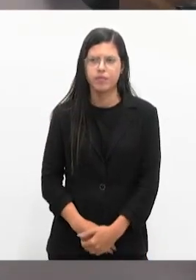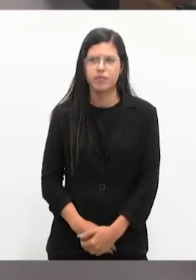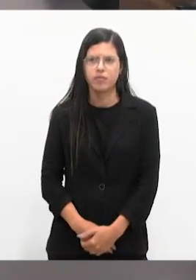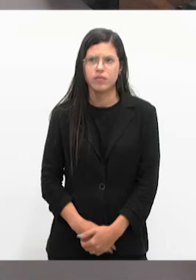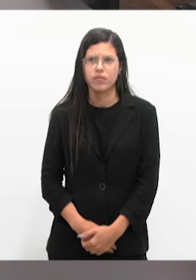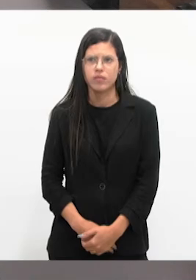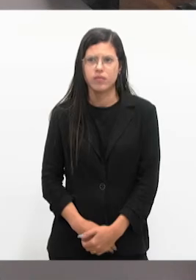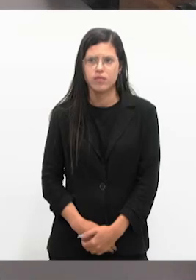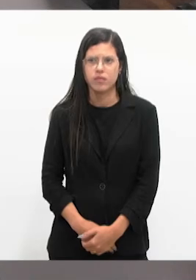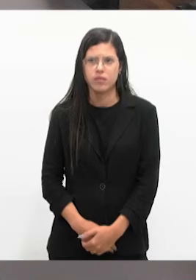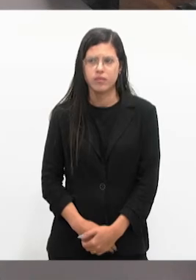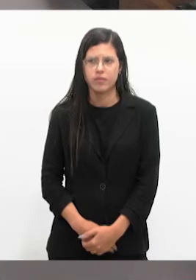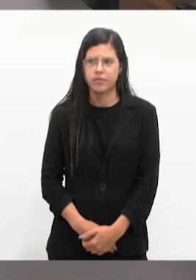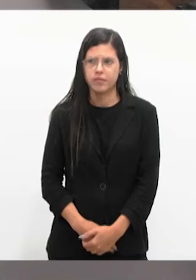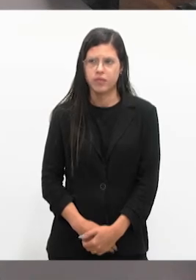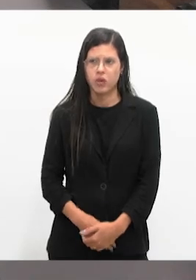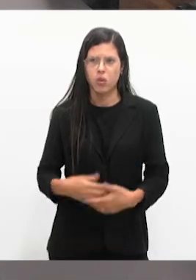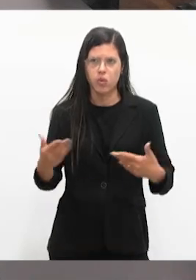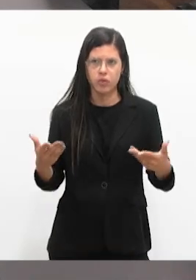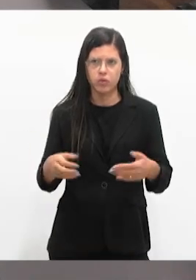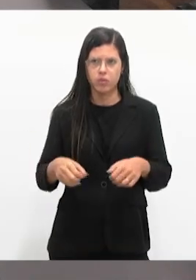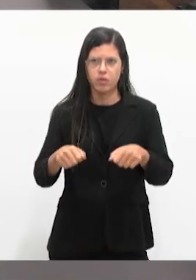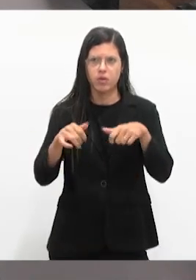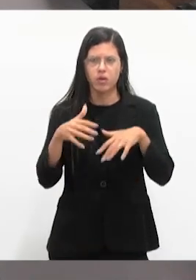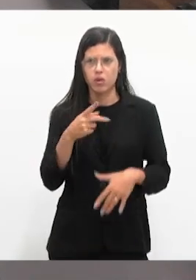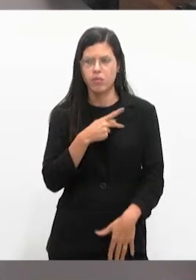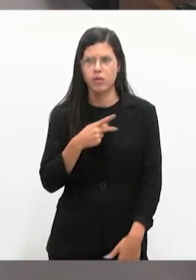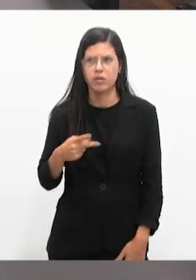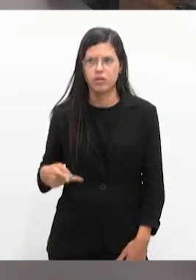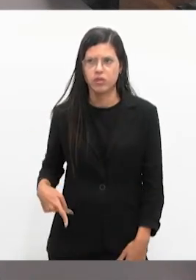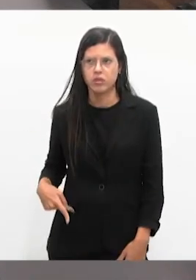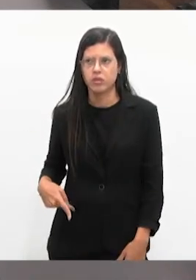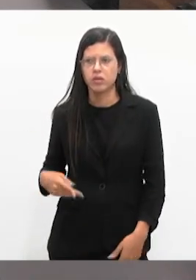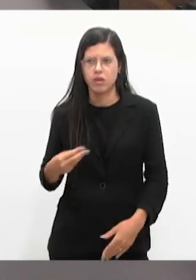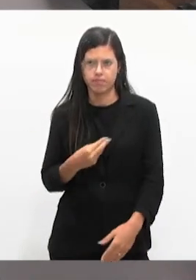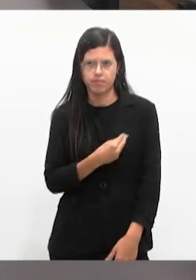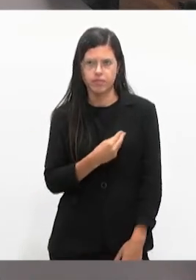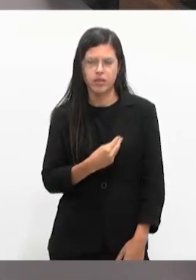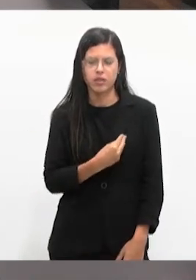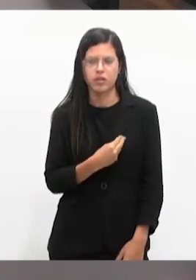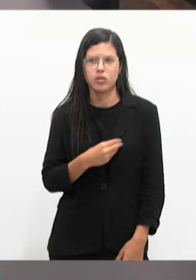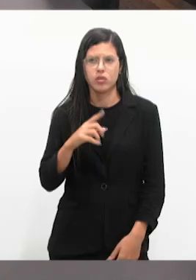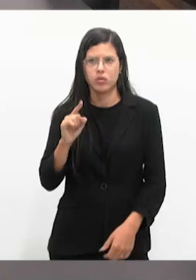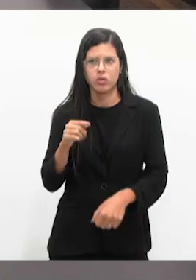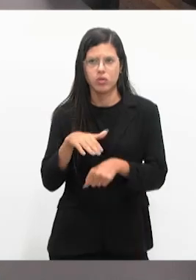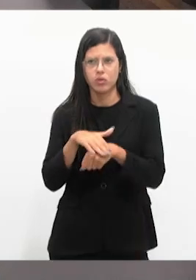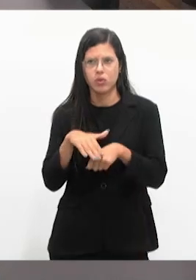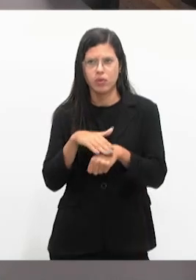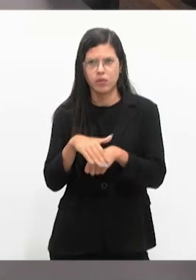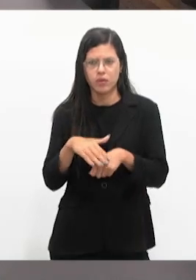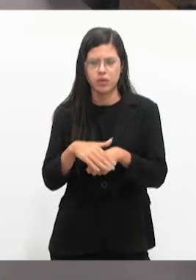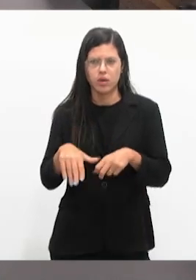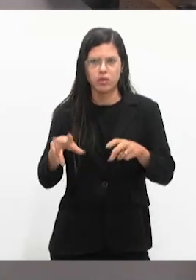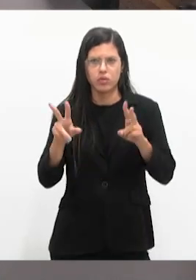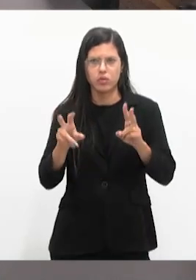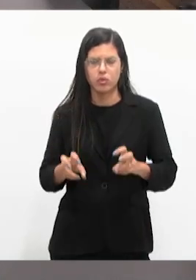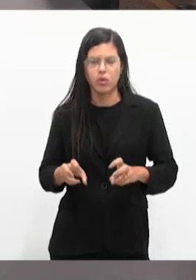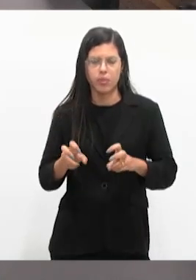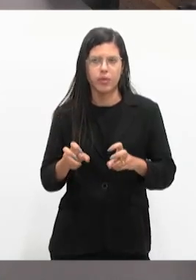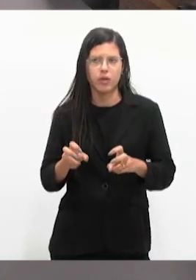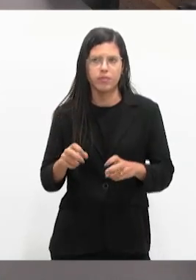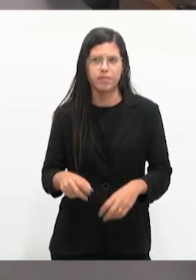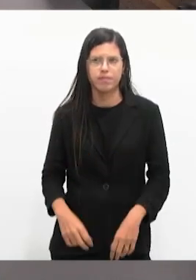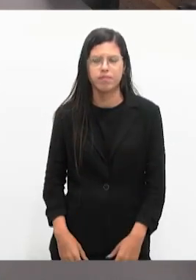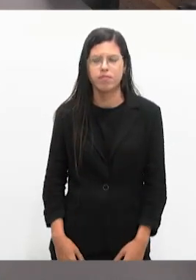na sessão plenária, o nosso presidente vai estar aí, nós já vamos conversar com ele sobre essa questão que foi aqui muito